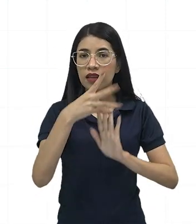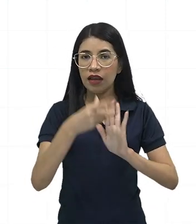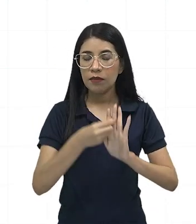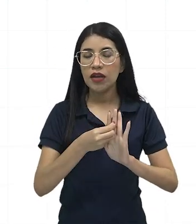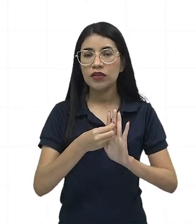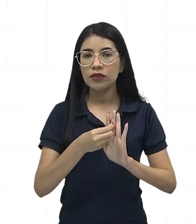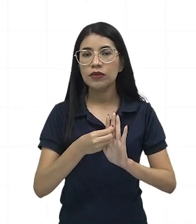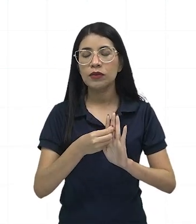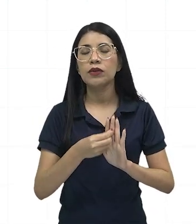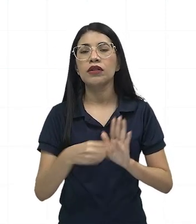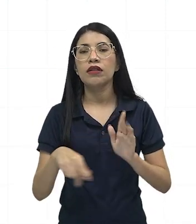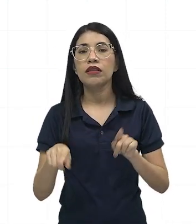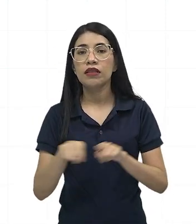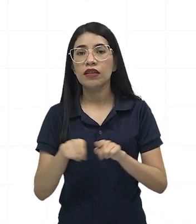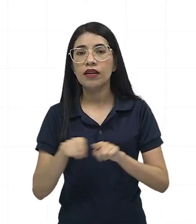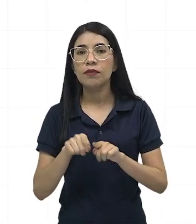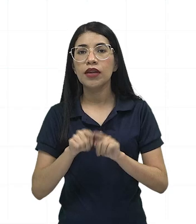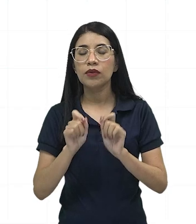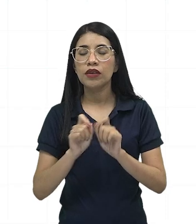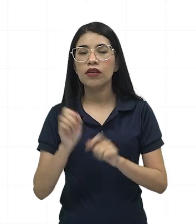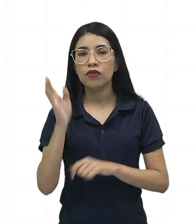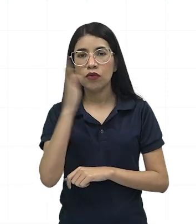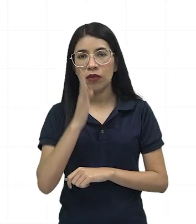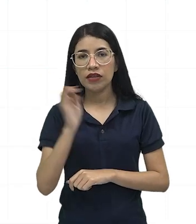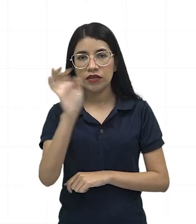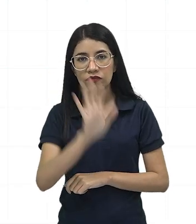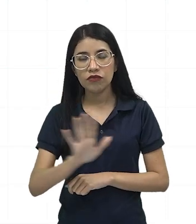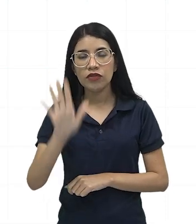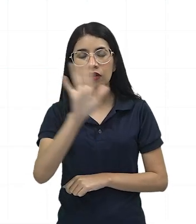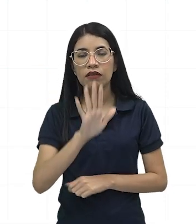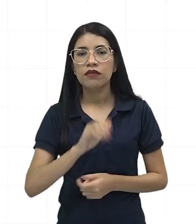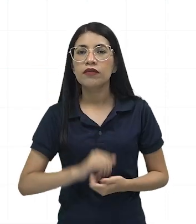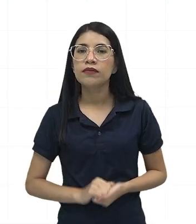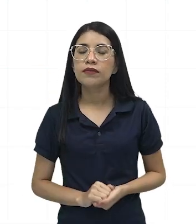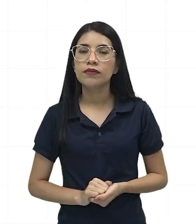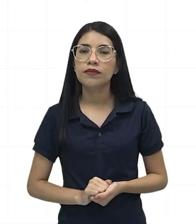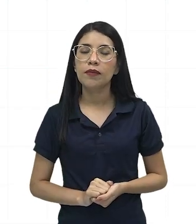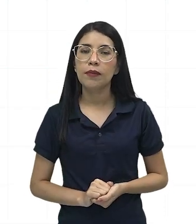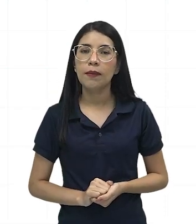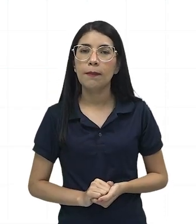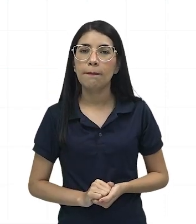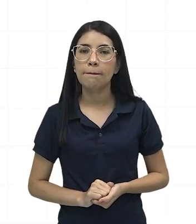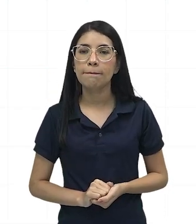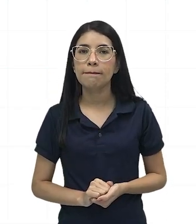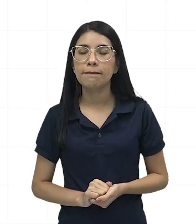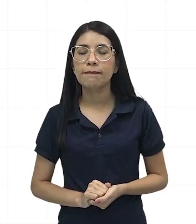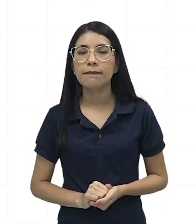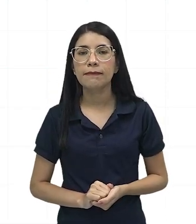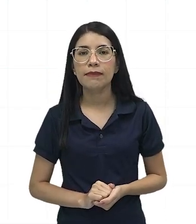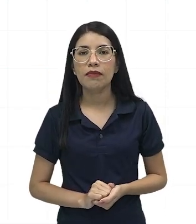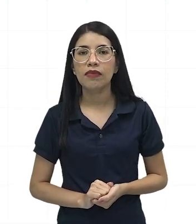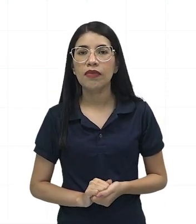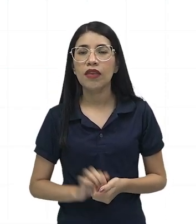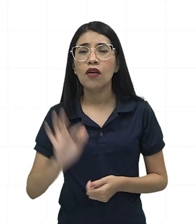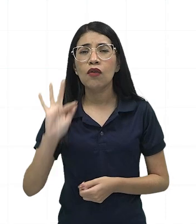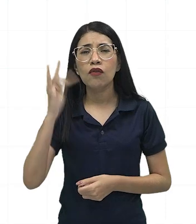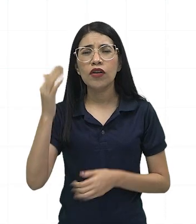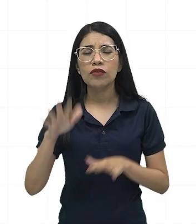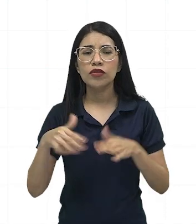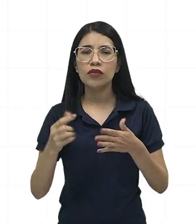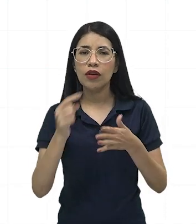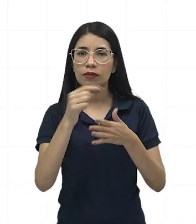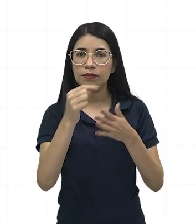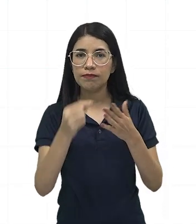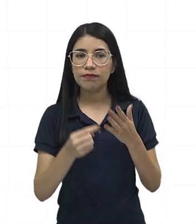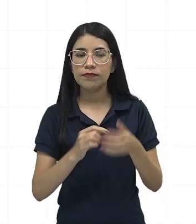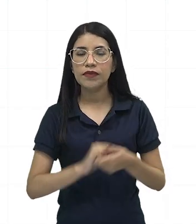clima da Amazônia, mas também no clima do nosso país, no clima do Brasil. E que fenômenos são esses? Então, nós